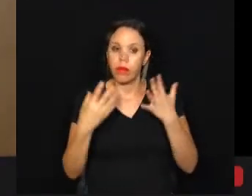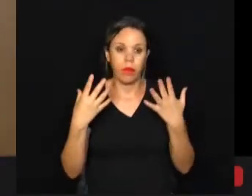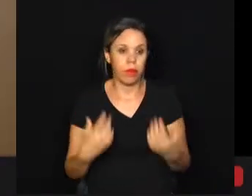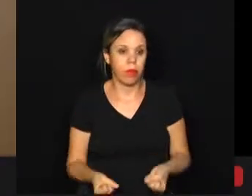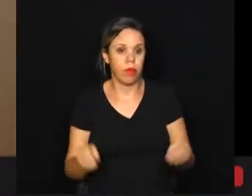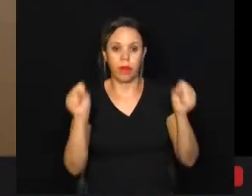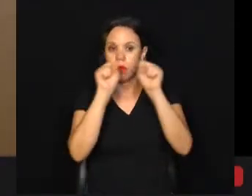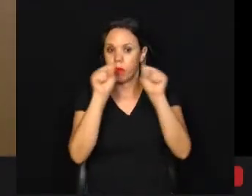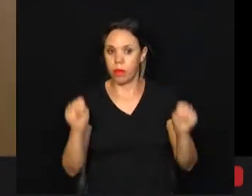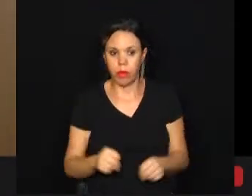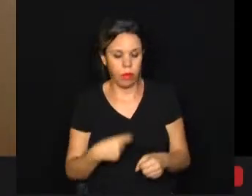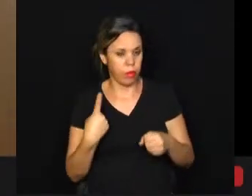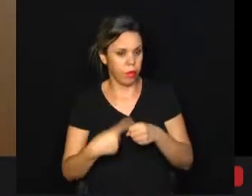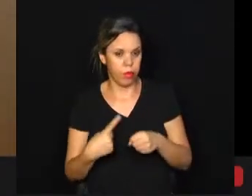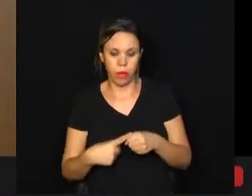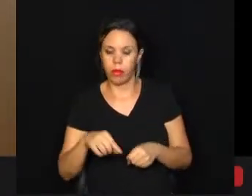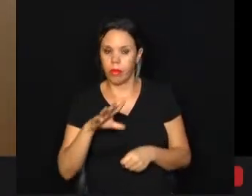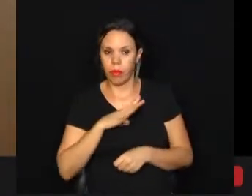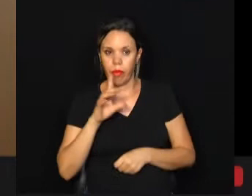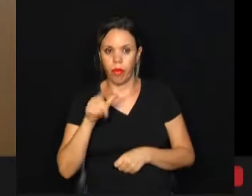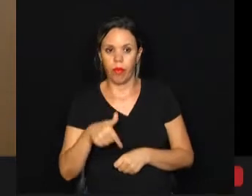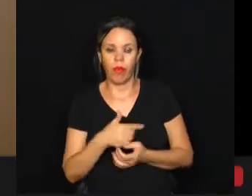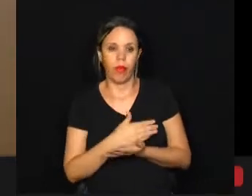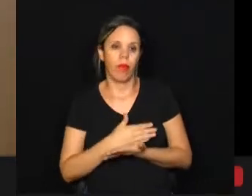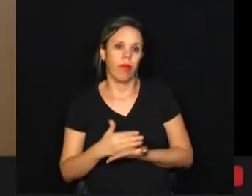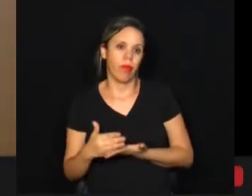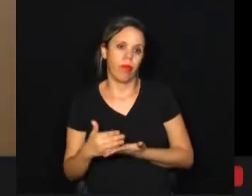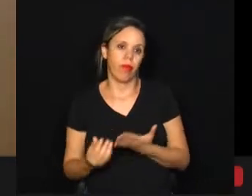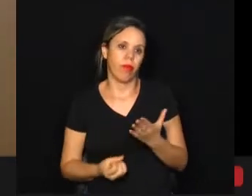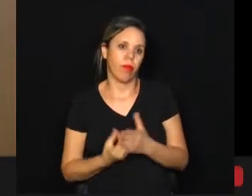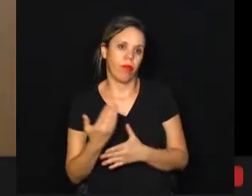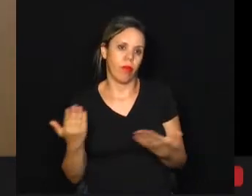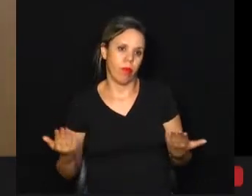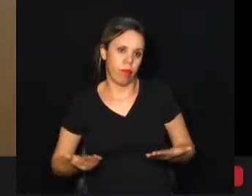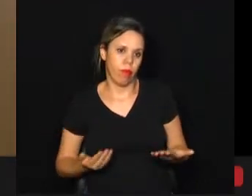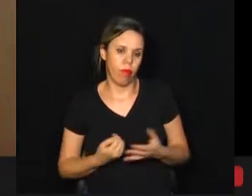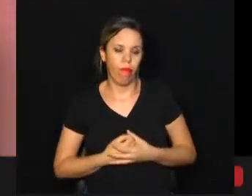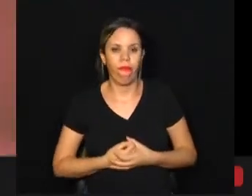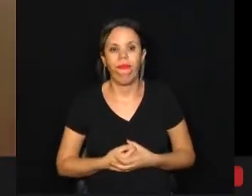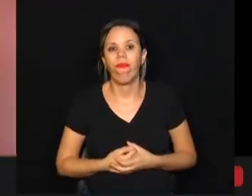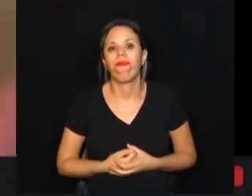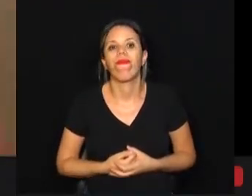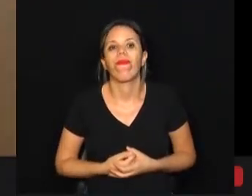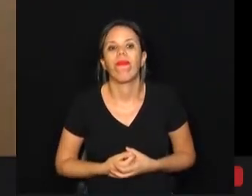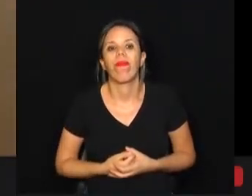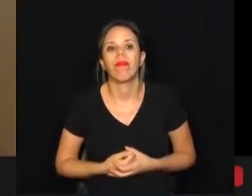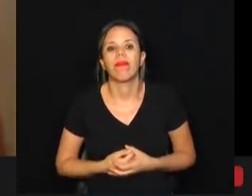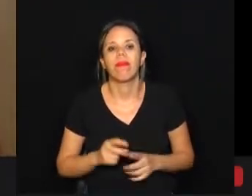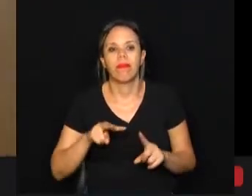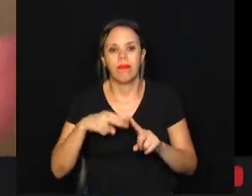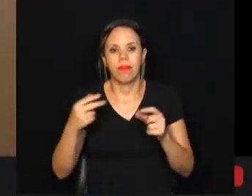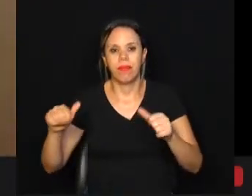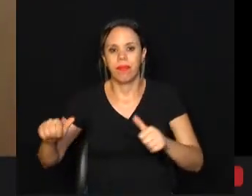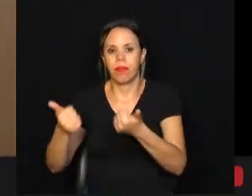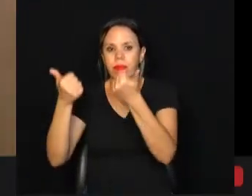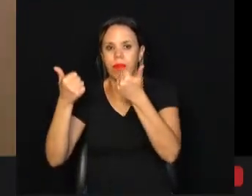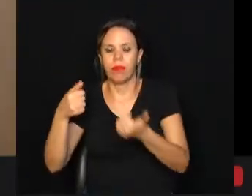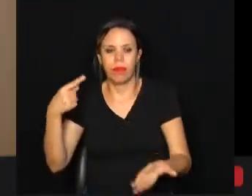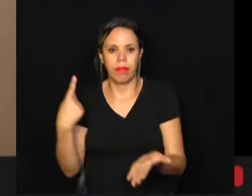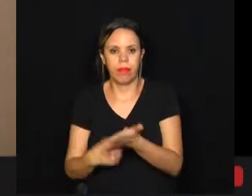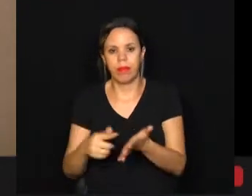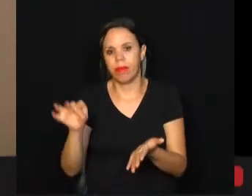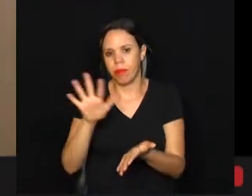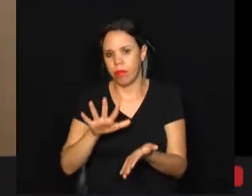sistema municipal. Isso está começando a acontecer agora. Tá? Então, vou falar os aspectos positivos. Assinar o pacto foi